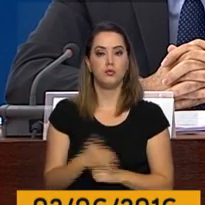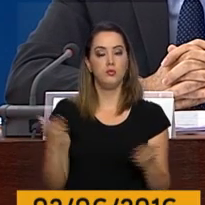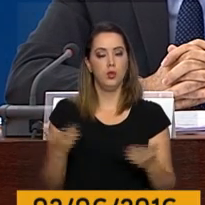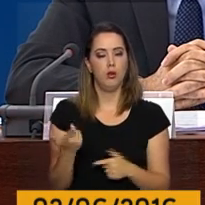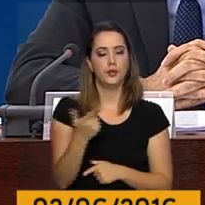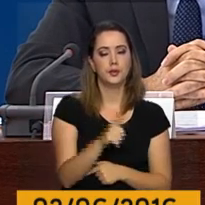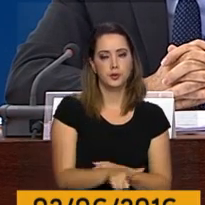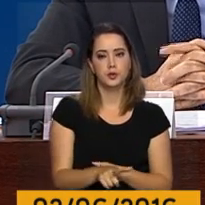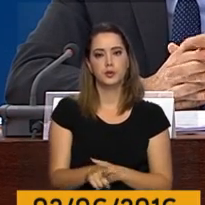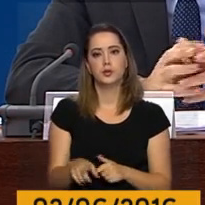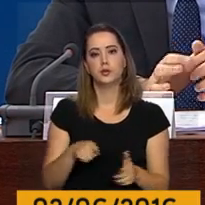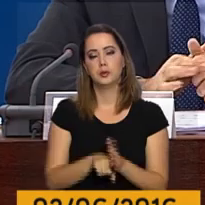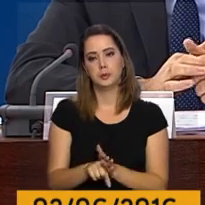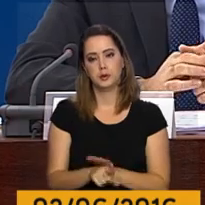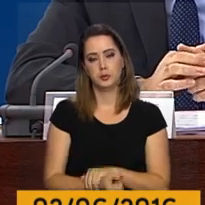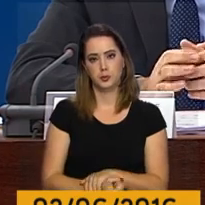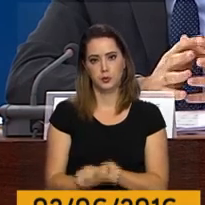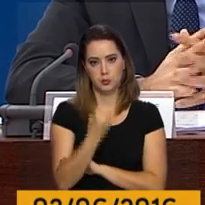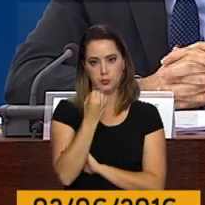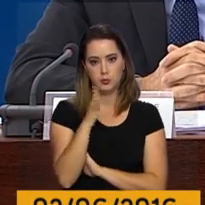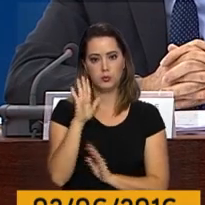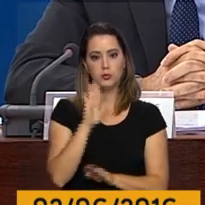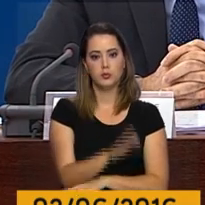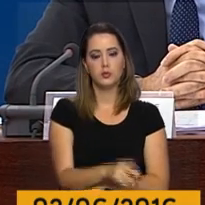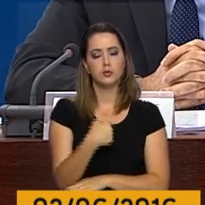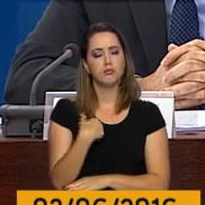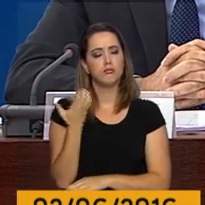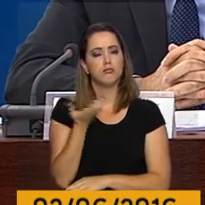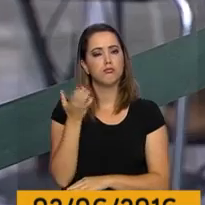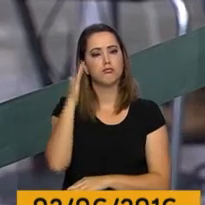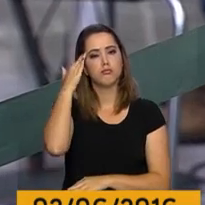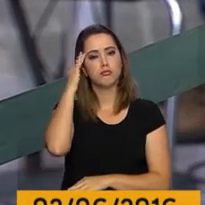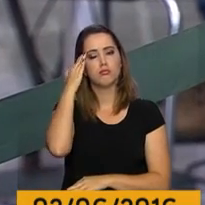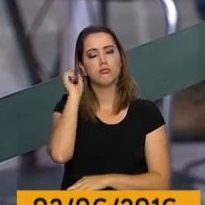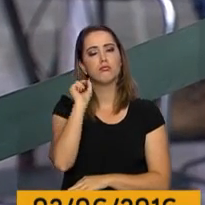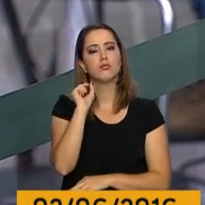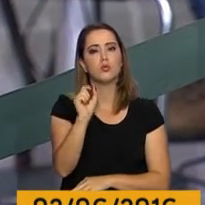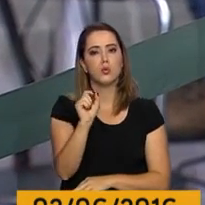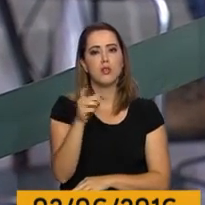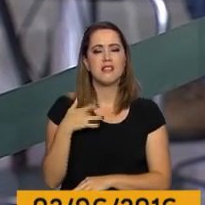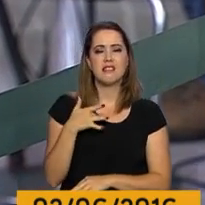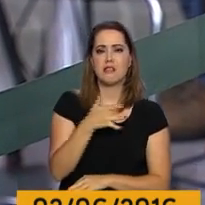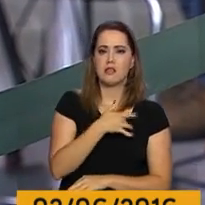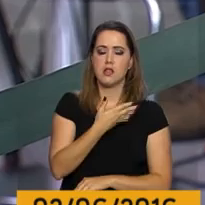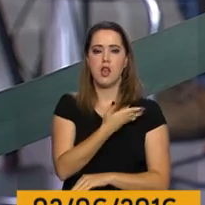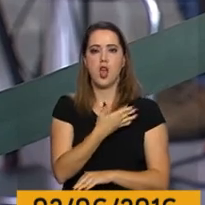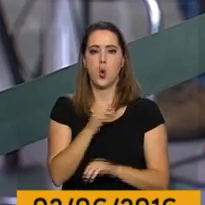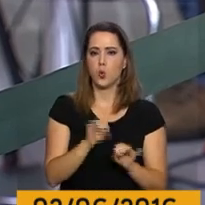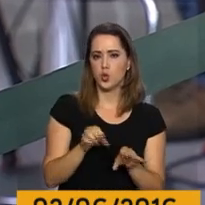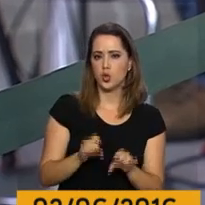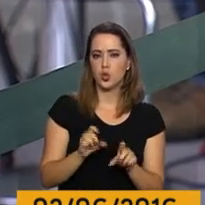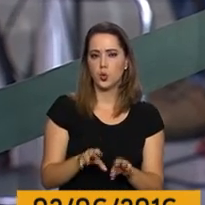G1. Boa tarde. Eu queria entender, tirar dúvidas sobre essa história da saúde e educação, que os limites, né,